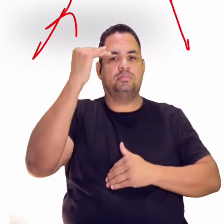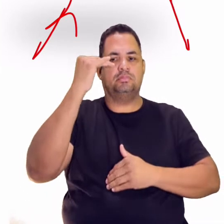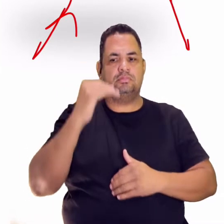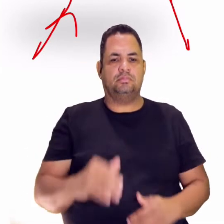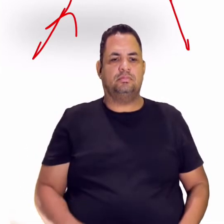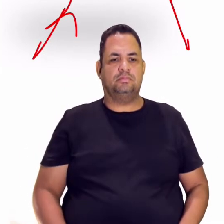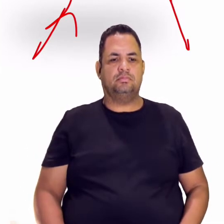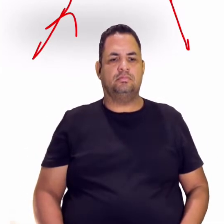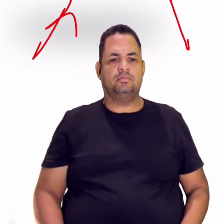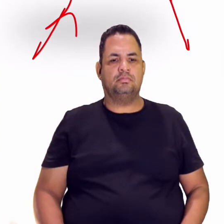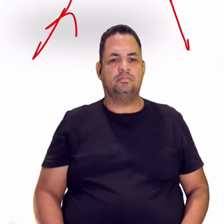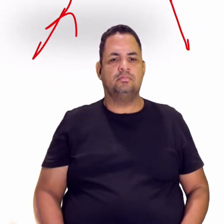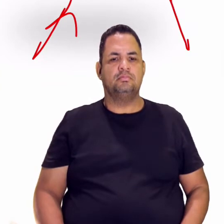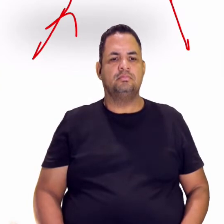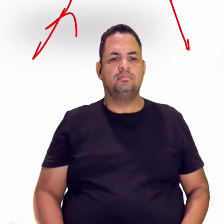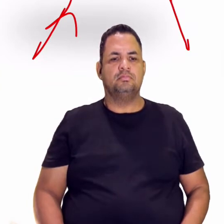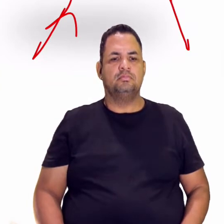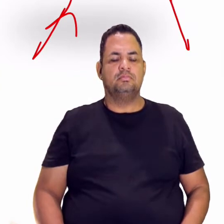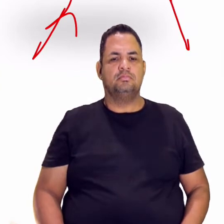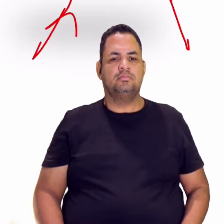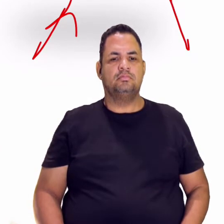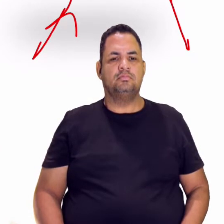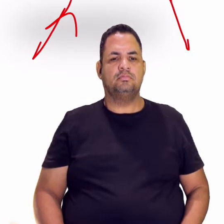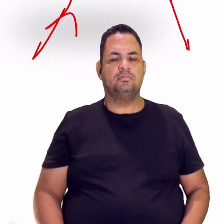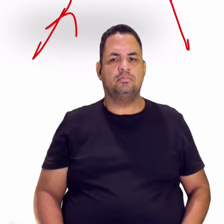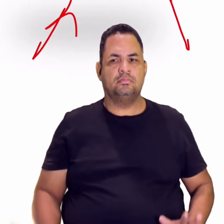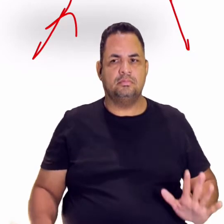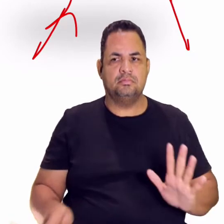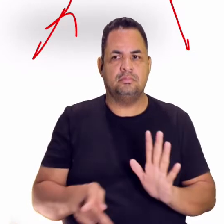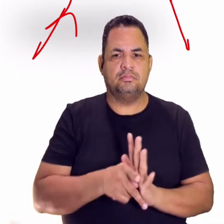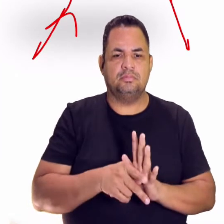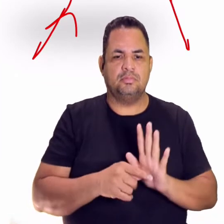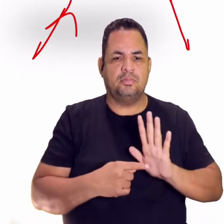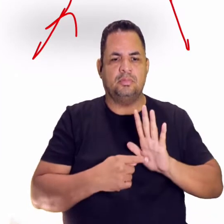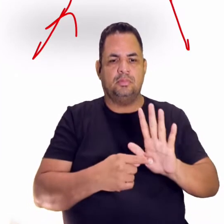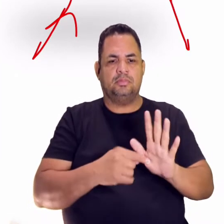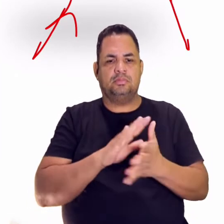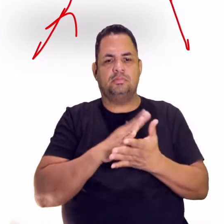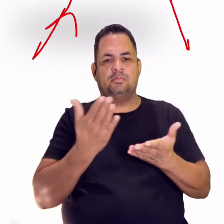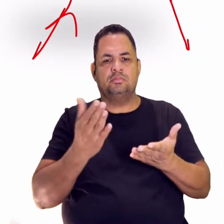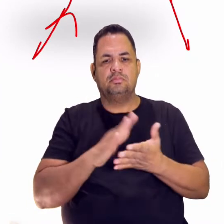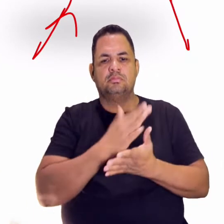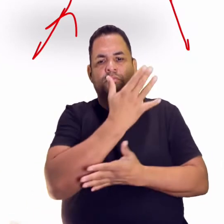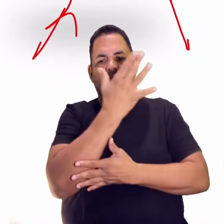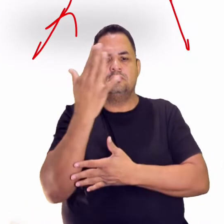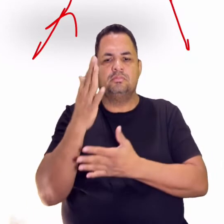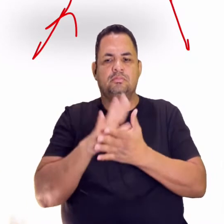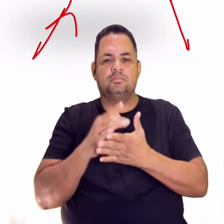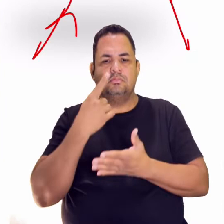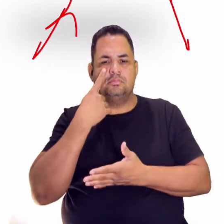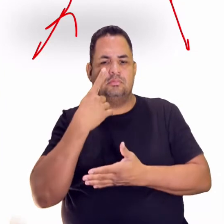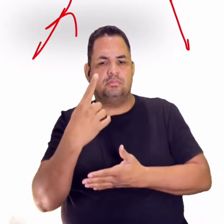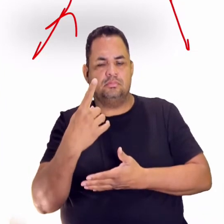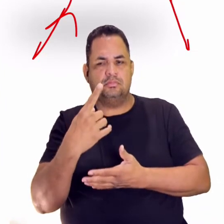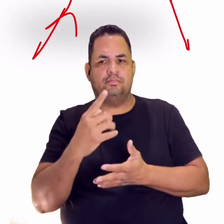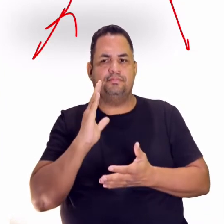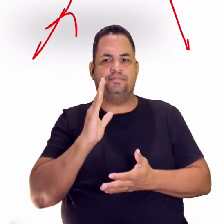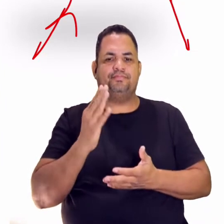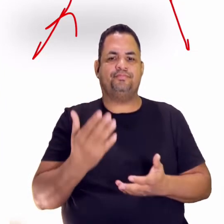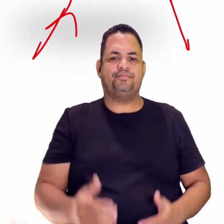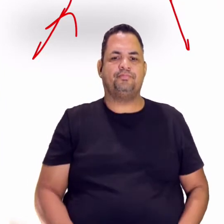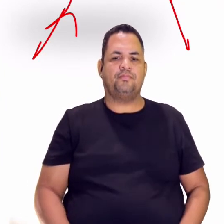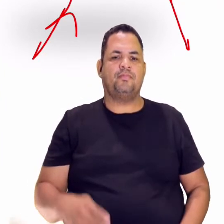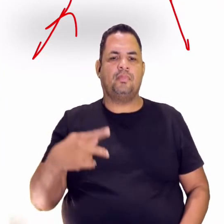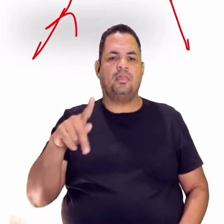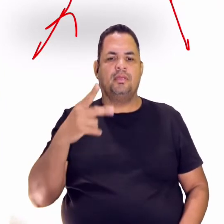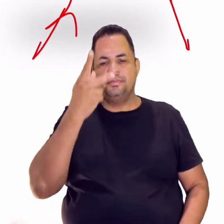disso. Né? Aliás, na própria representação de uma paisagem já se vai colocando ali um olhar